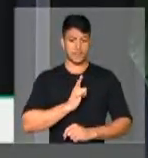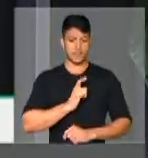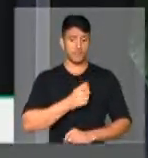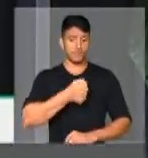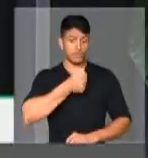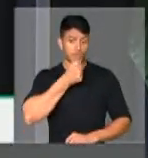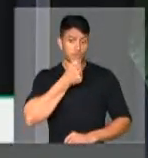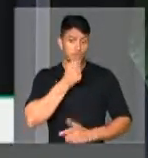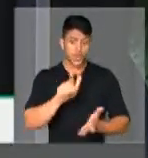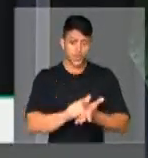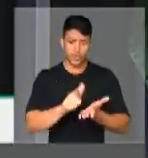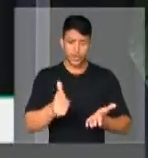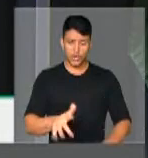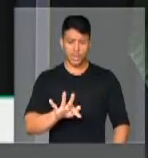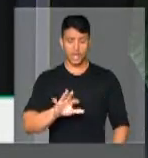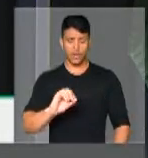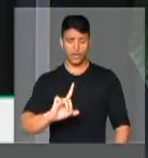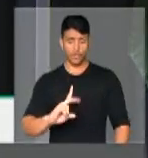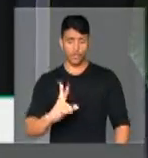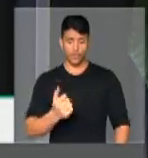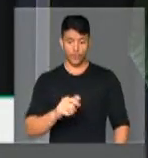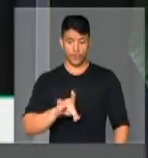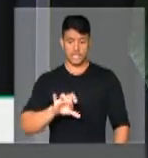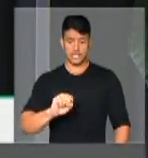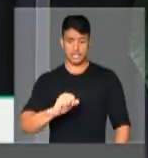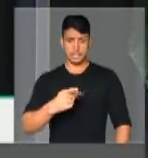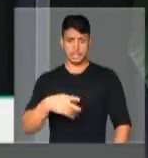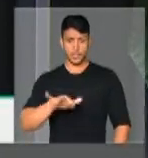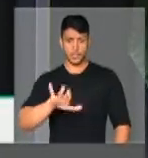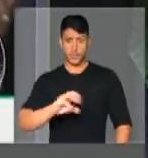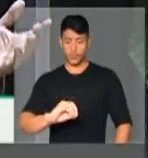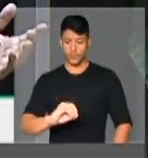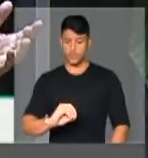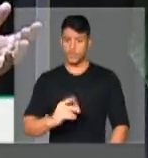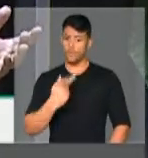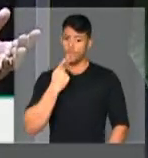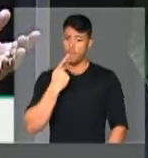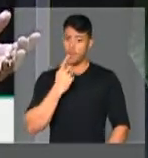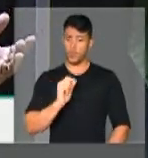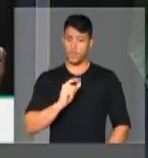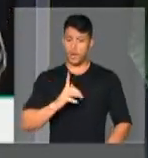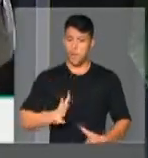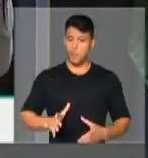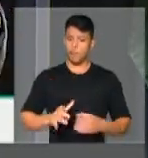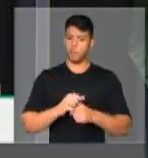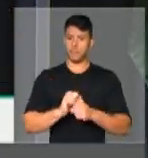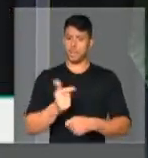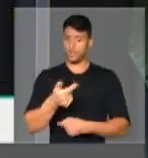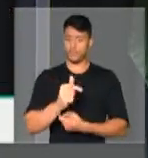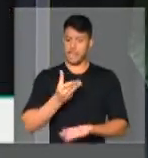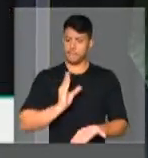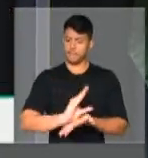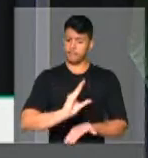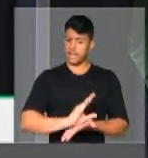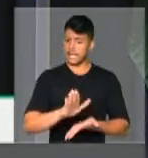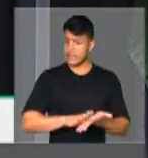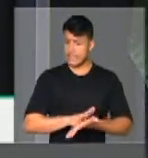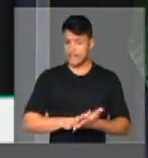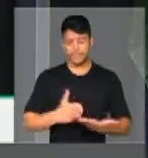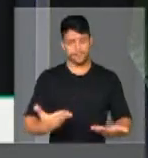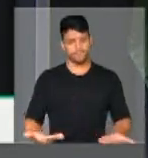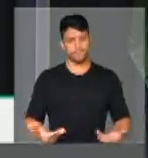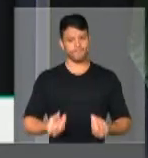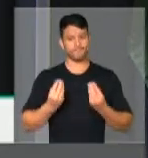imprensa importante no Brasil, como a Folha de São Paulo, de estrangulamento sem verbas oficiais, é